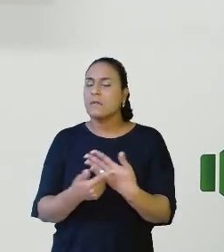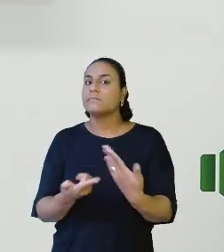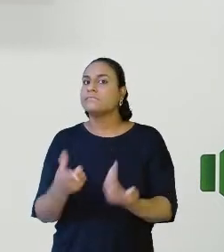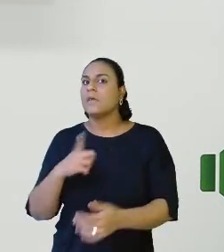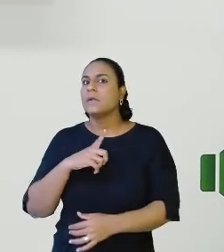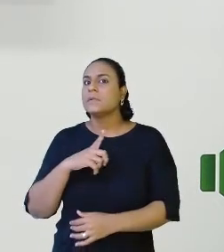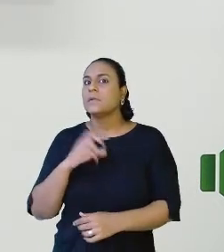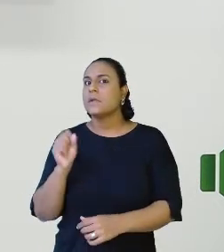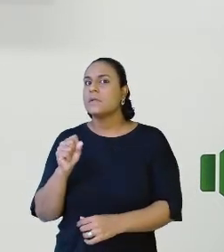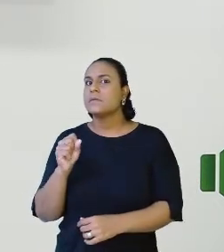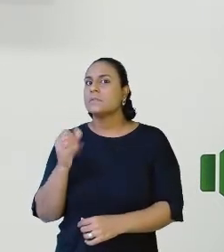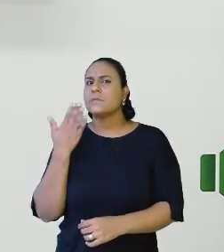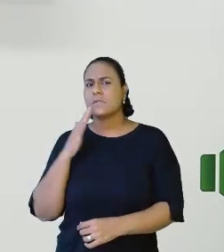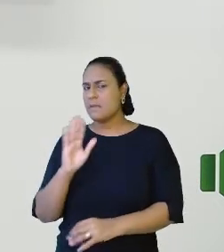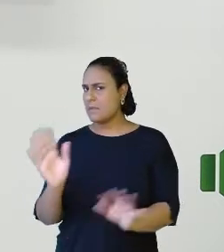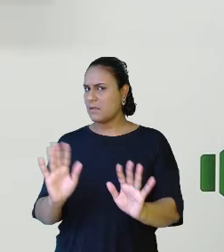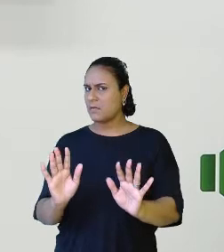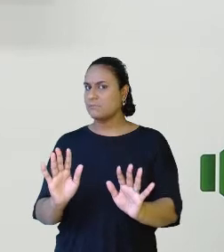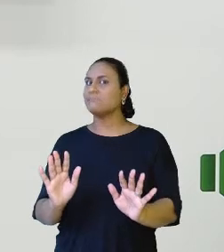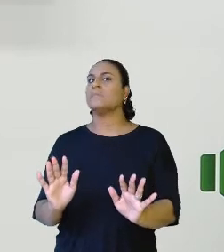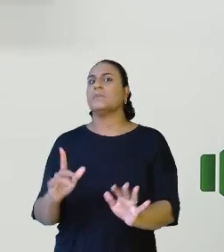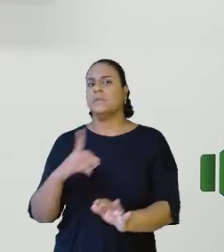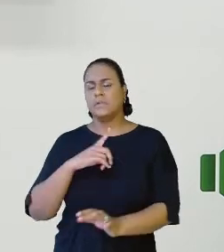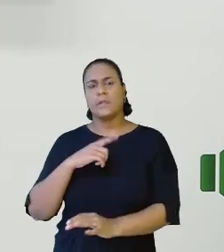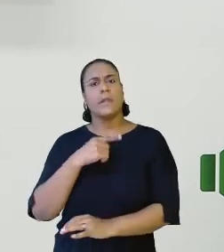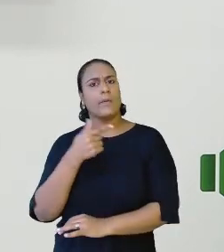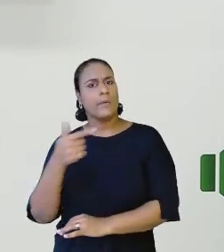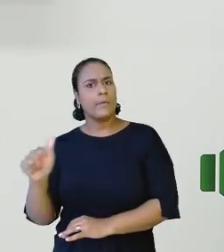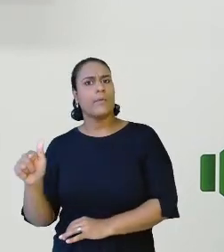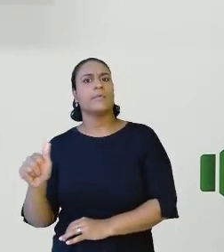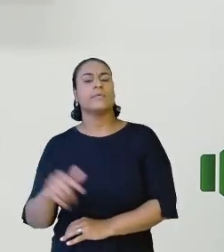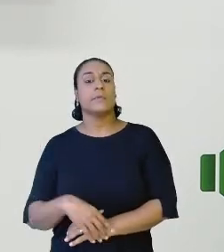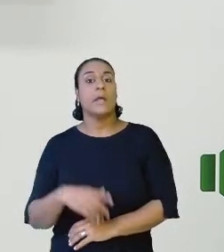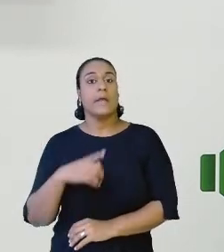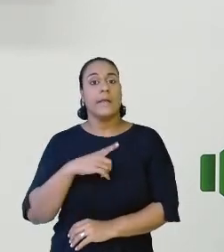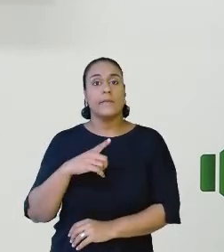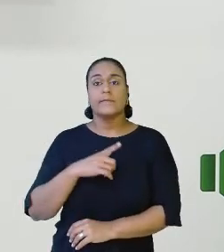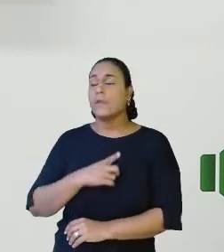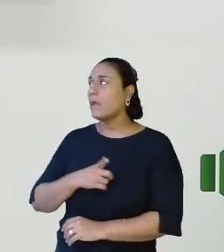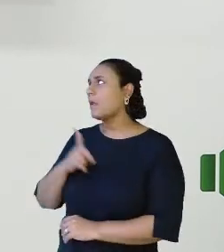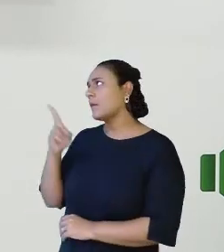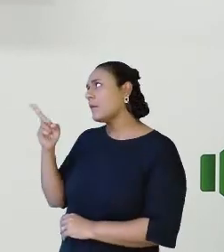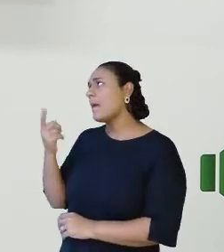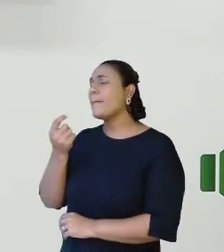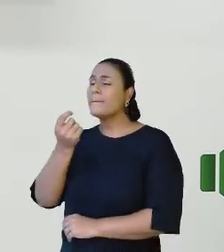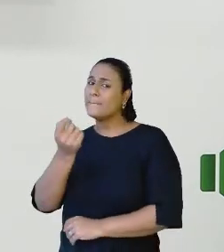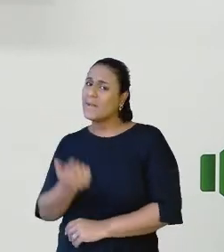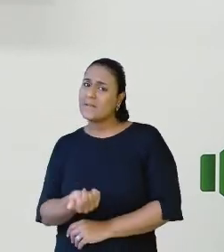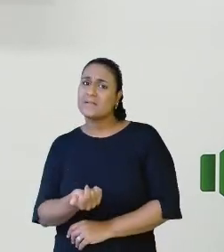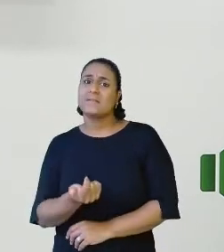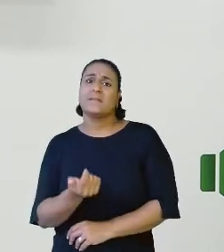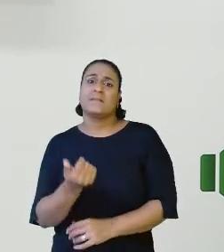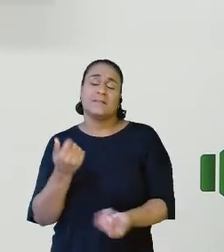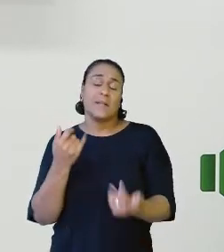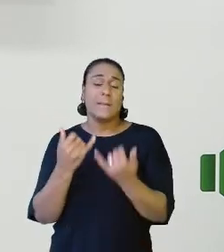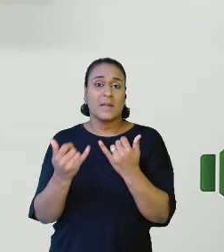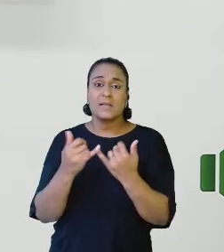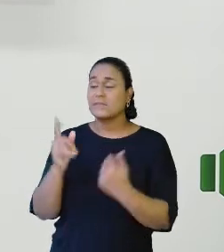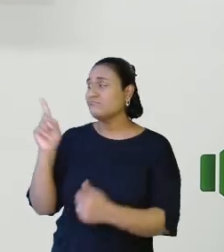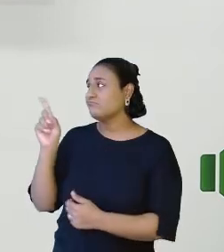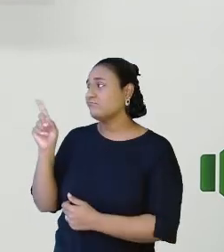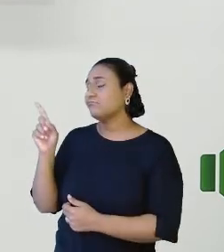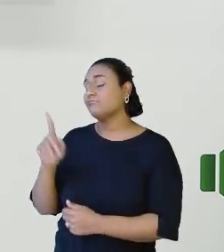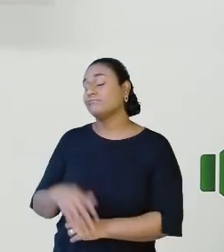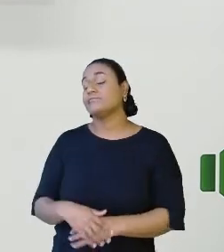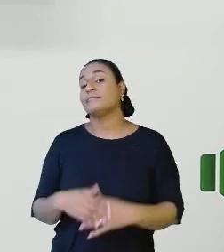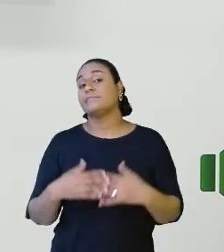Existe sim, sabia não? Oxe, existem outros. Tem uns que são eletrônicos, a coisa ela se modernizou. E aí